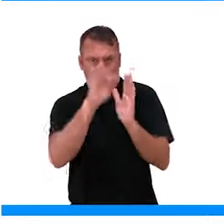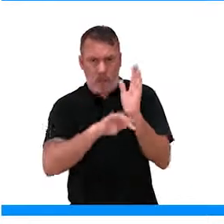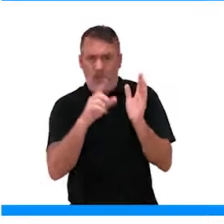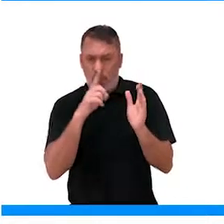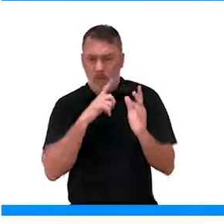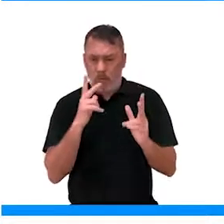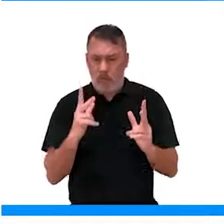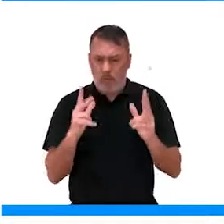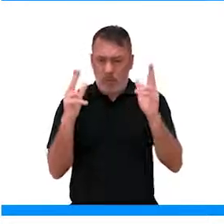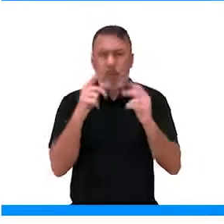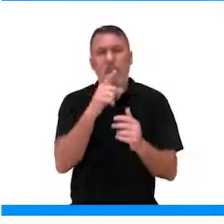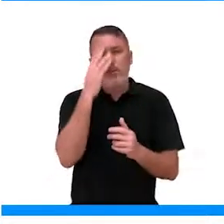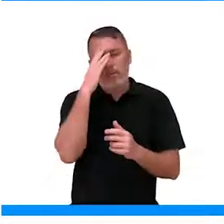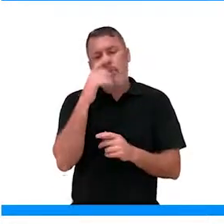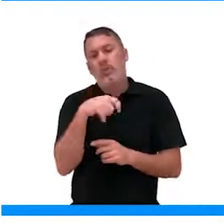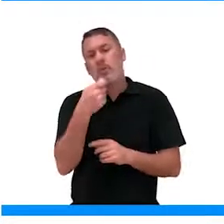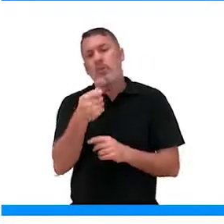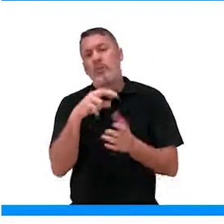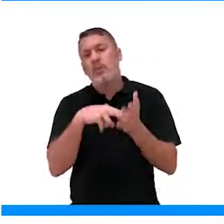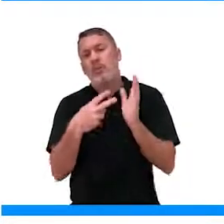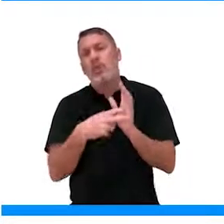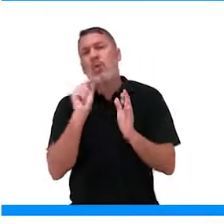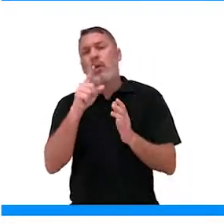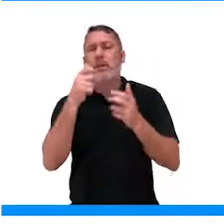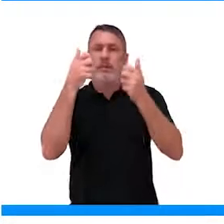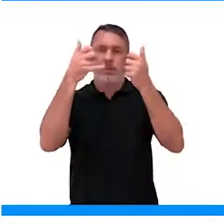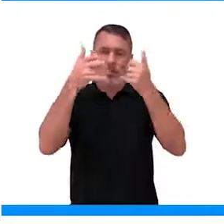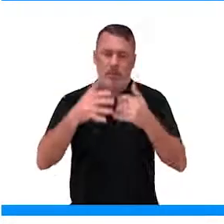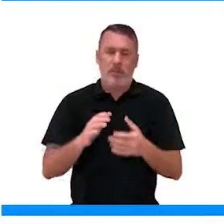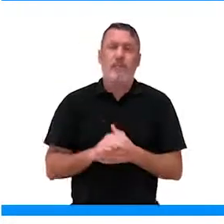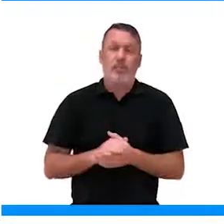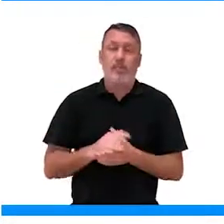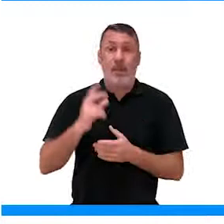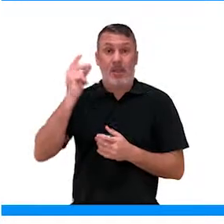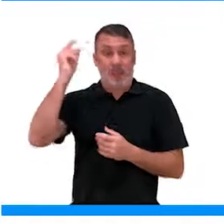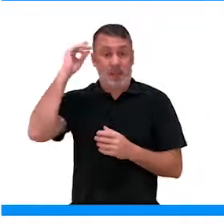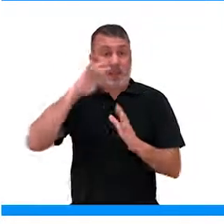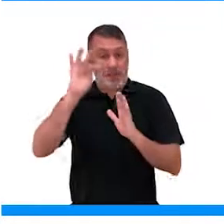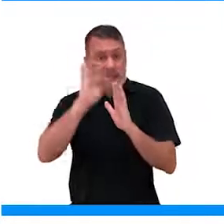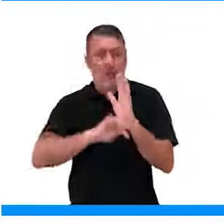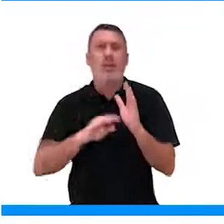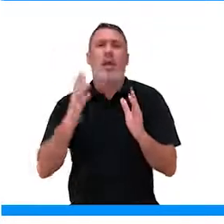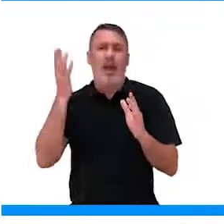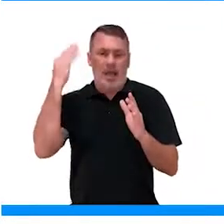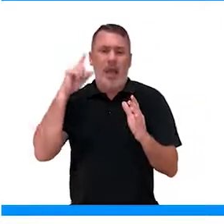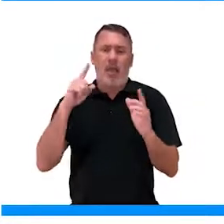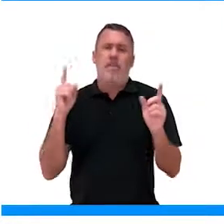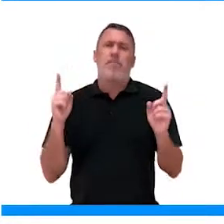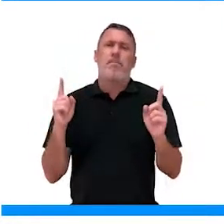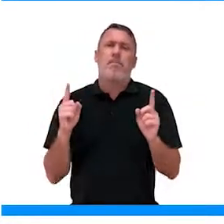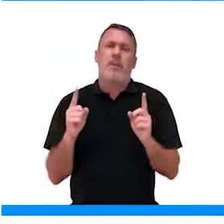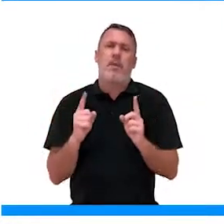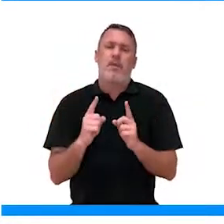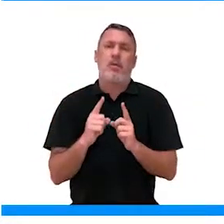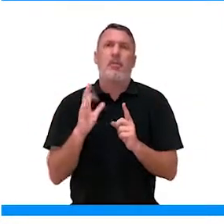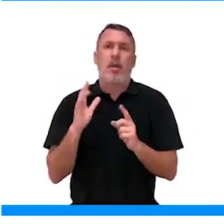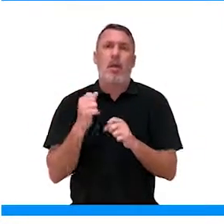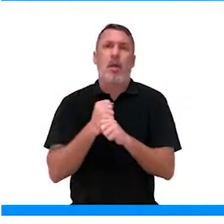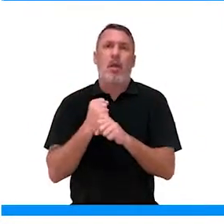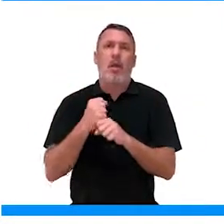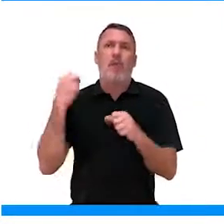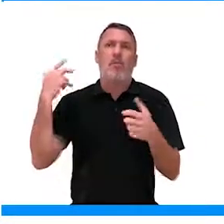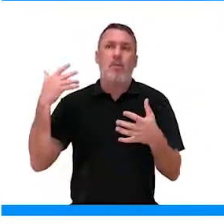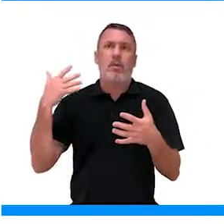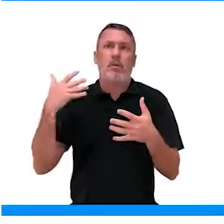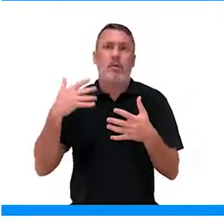ele está lendo ali um fragmento e aí ele faz uma abordagem. Antigamente, os textos eram até menores, mas